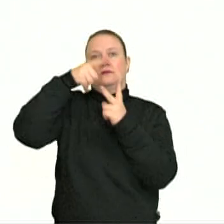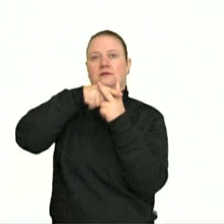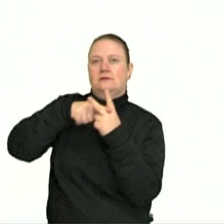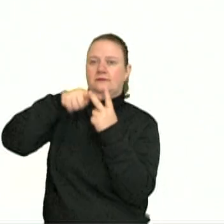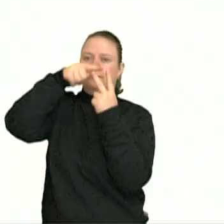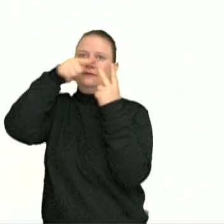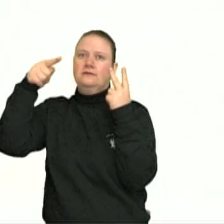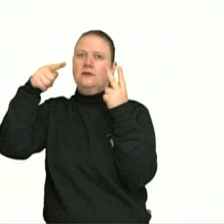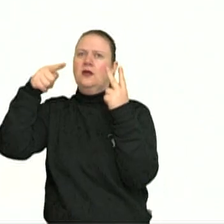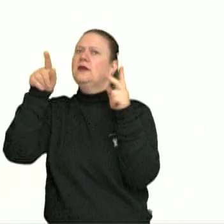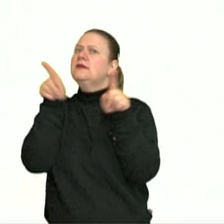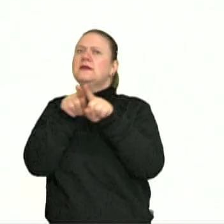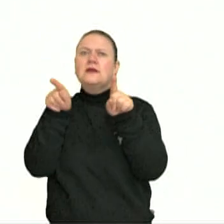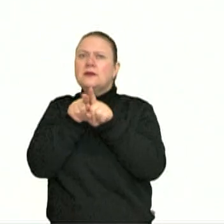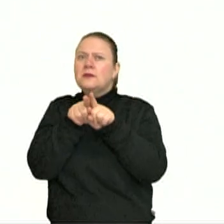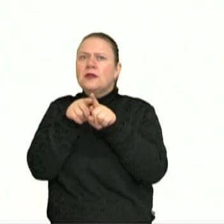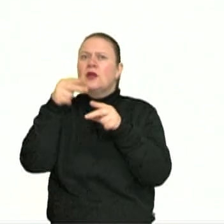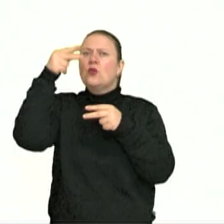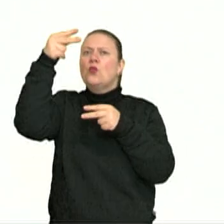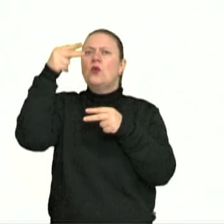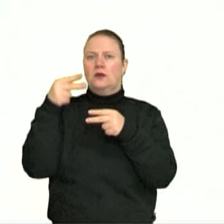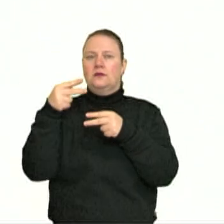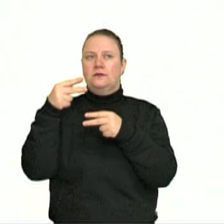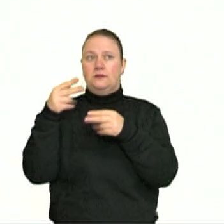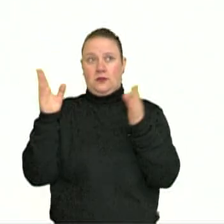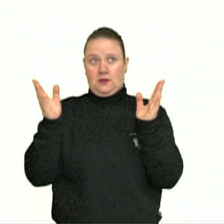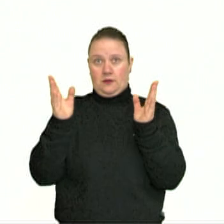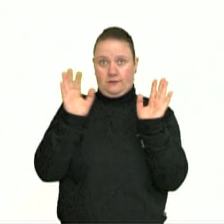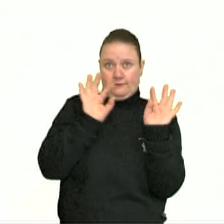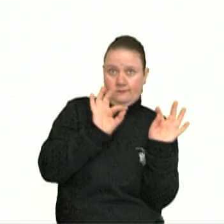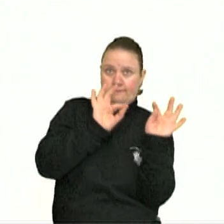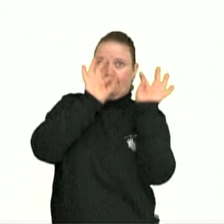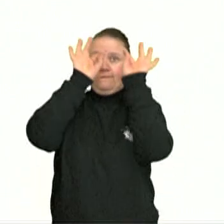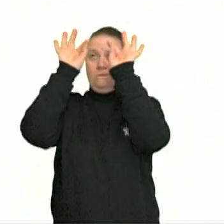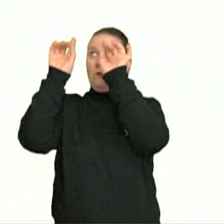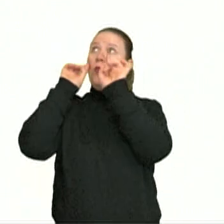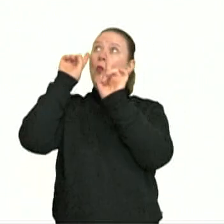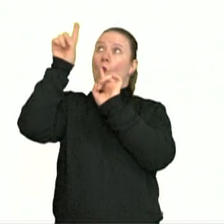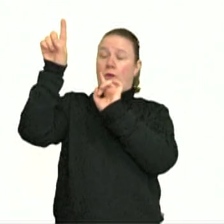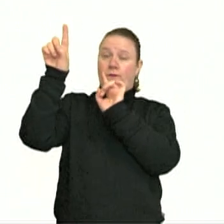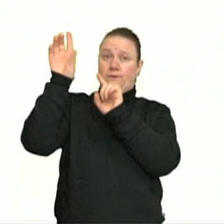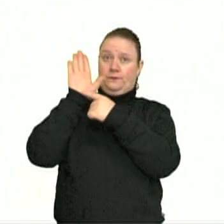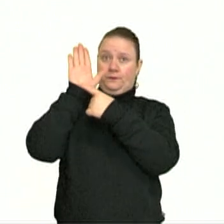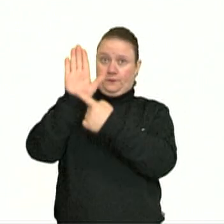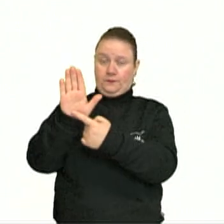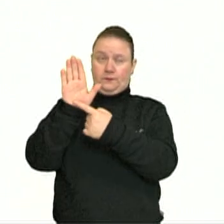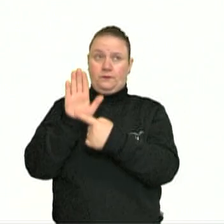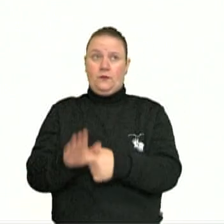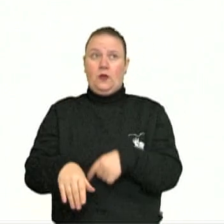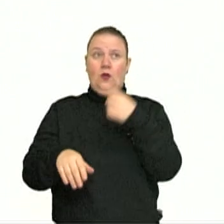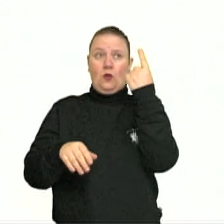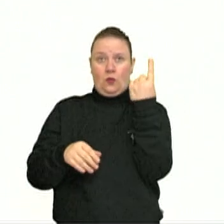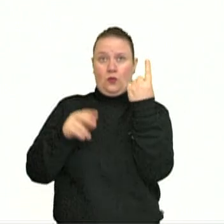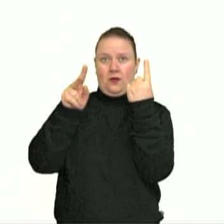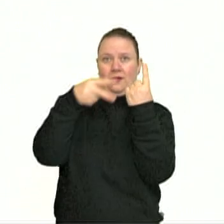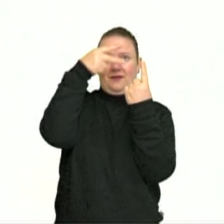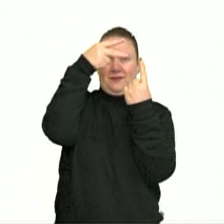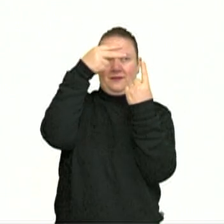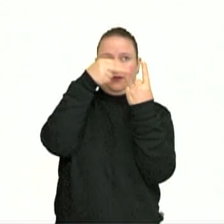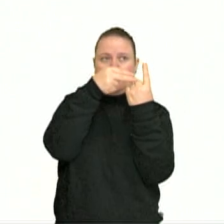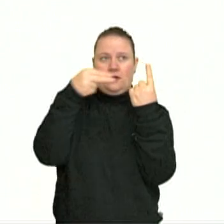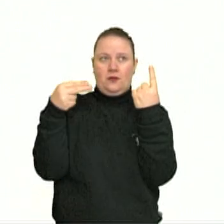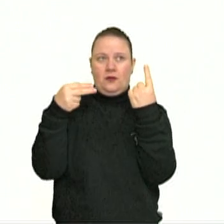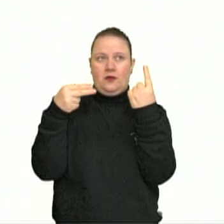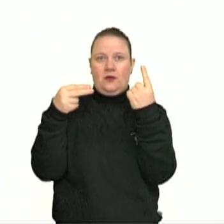também ao quadrado. E já fazendo alguns cortes, eu vou chegar nessa expressão aqui. Ficaria 1 ao quadrado, que é o período, certo?